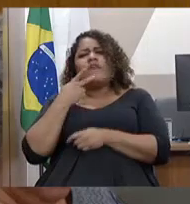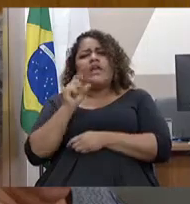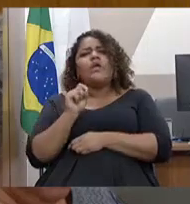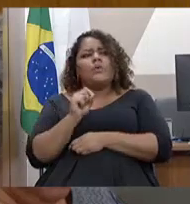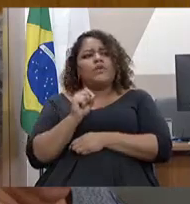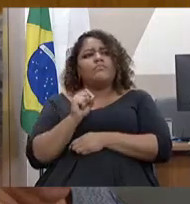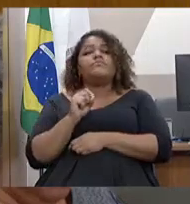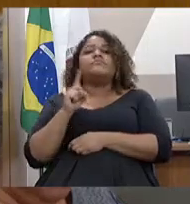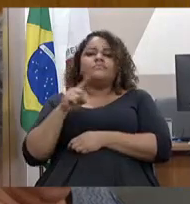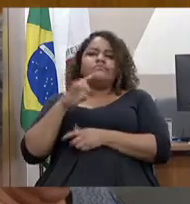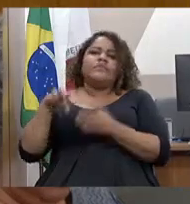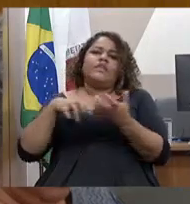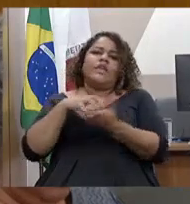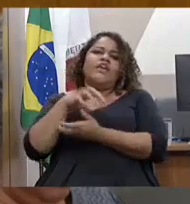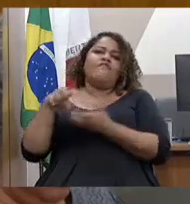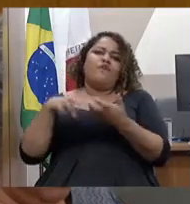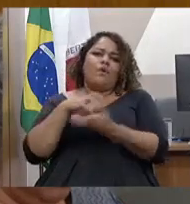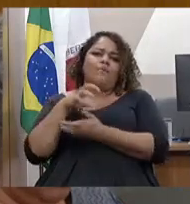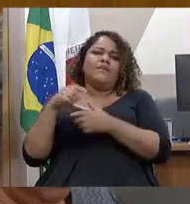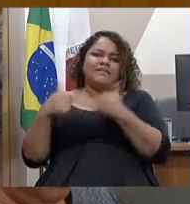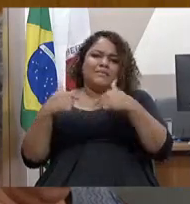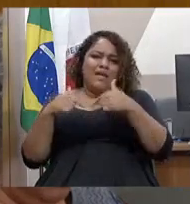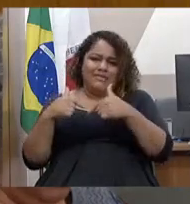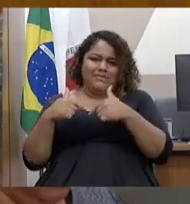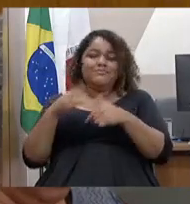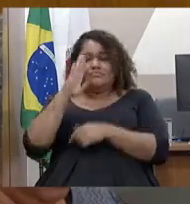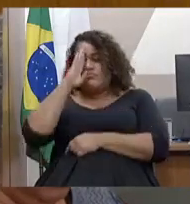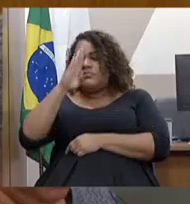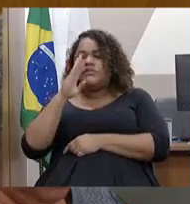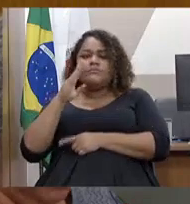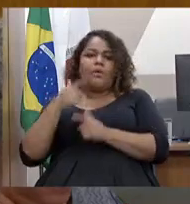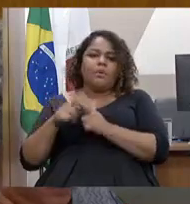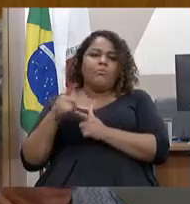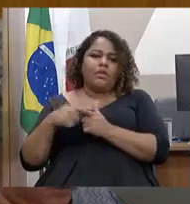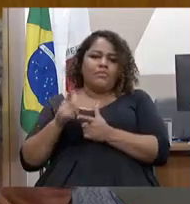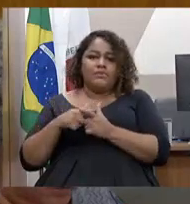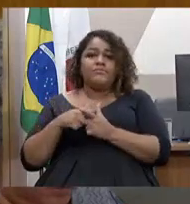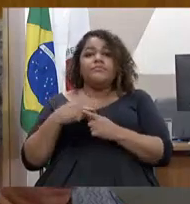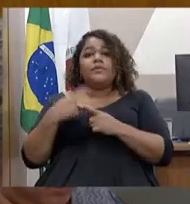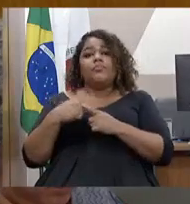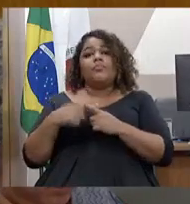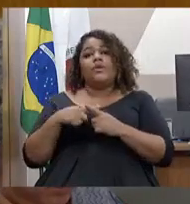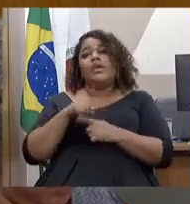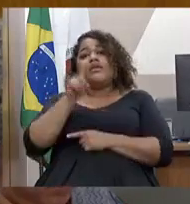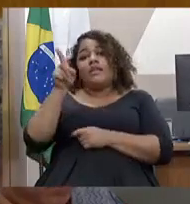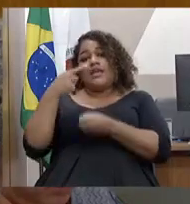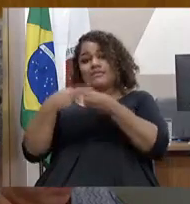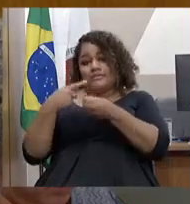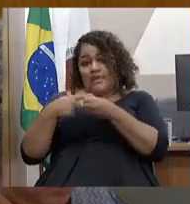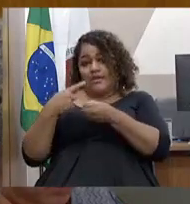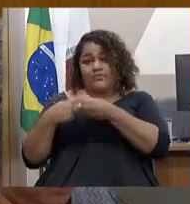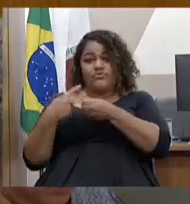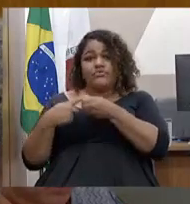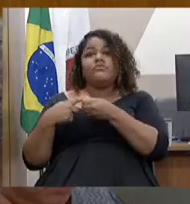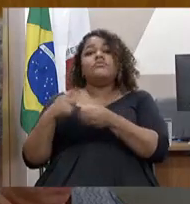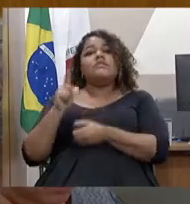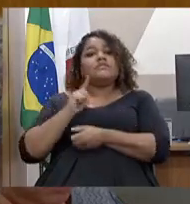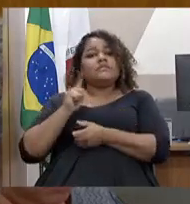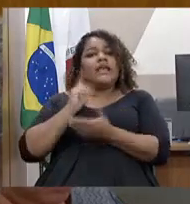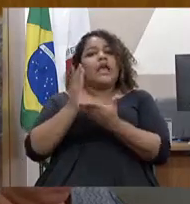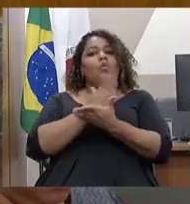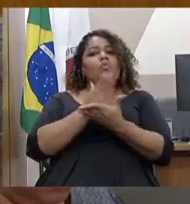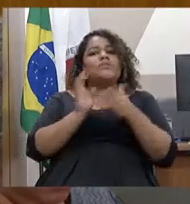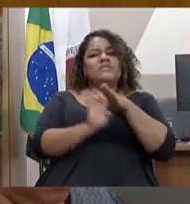da reforma trabalhista porque lá na nossa cidade mesmo às vezes tem prestadora de serviço